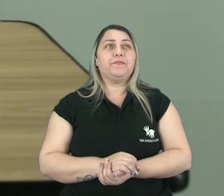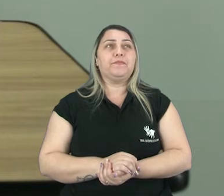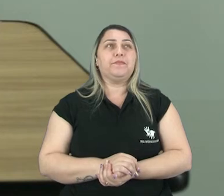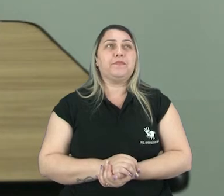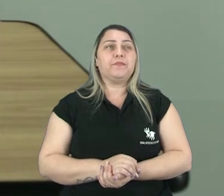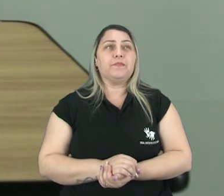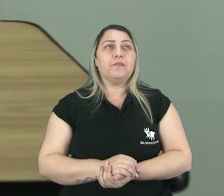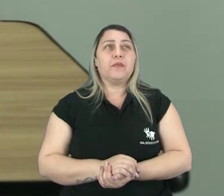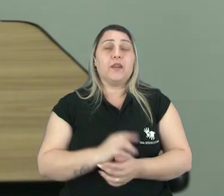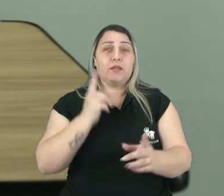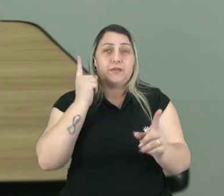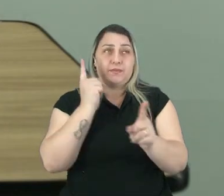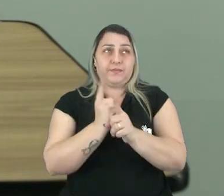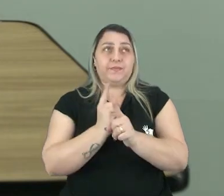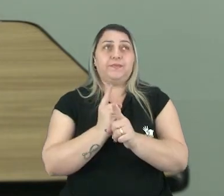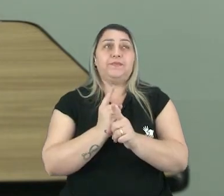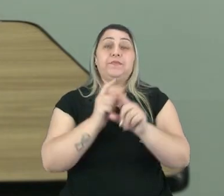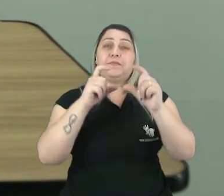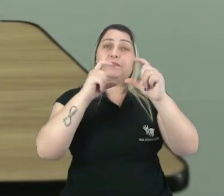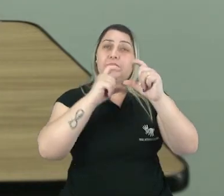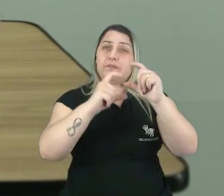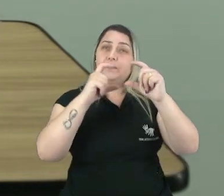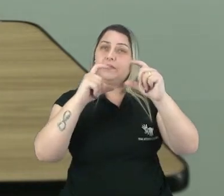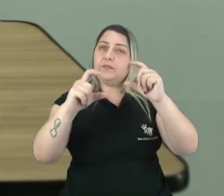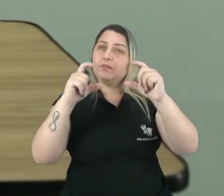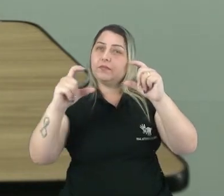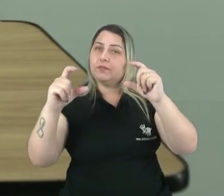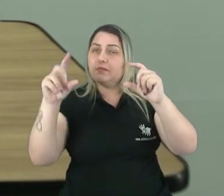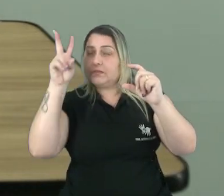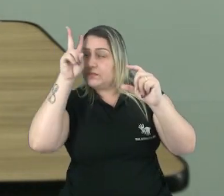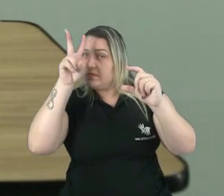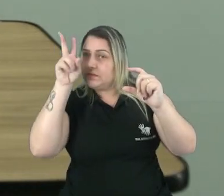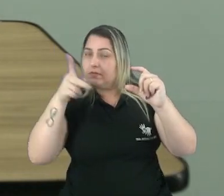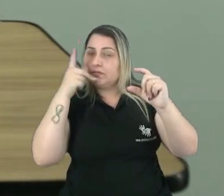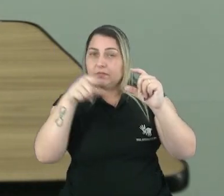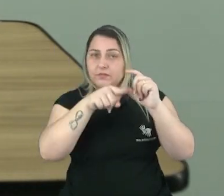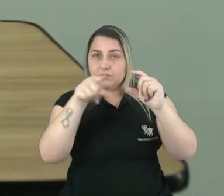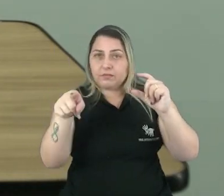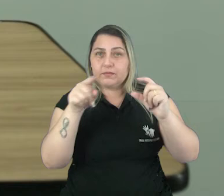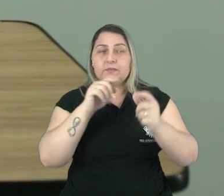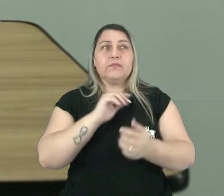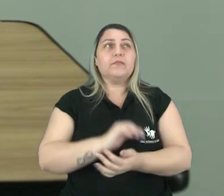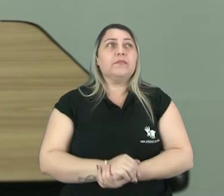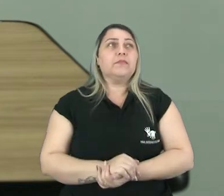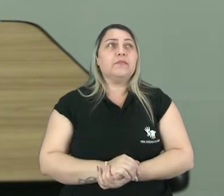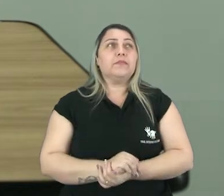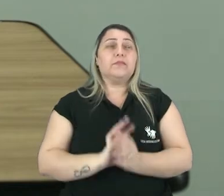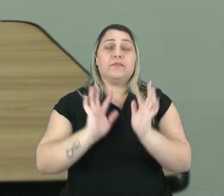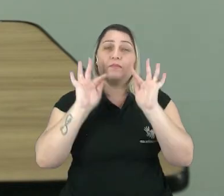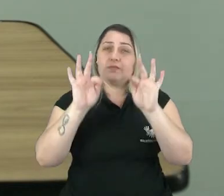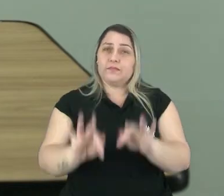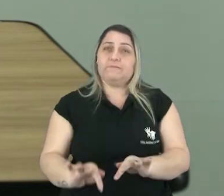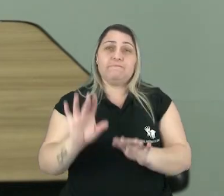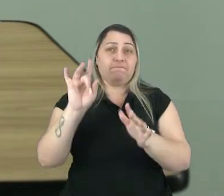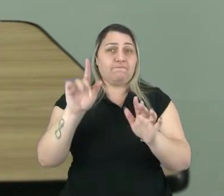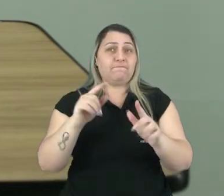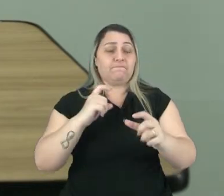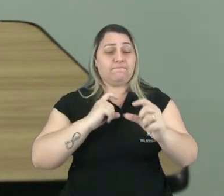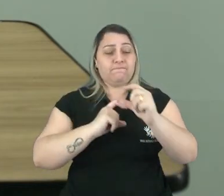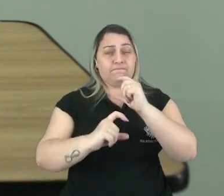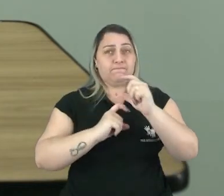Aqui ao lado nós encontramos as tirinhas. Lembram que eu falei para vocês sobre as tirinhas? No final de cada gibi